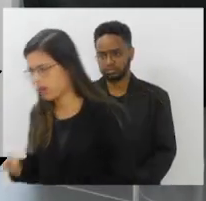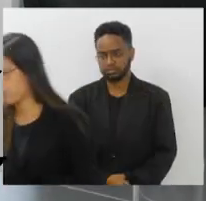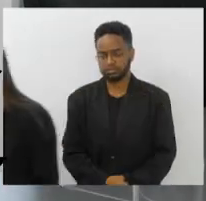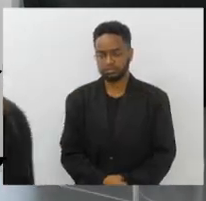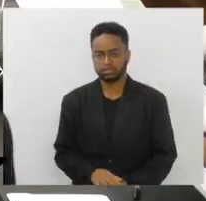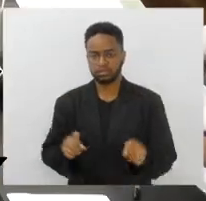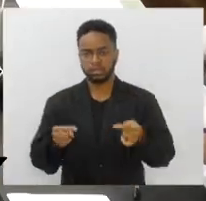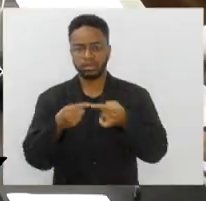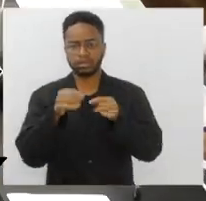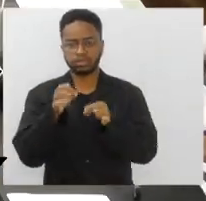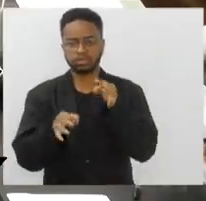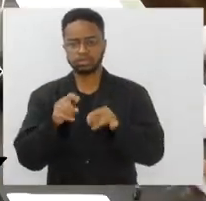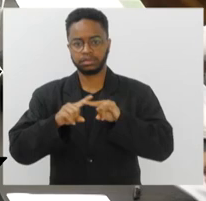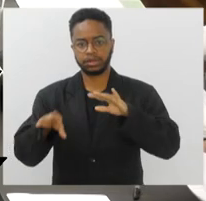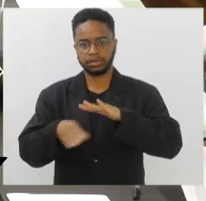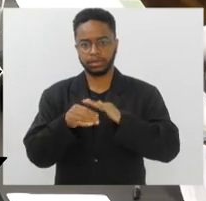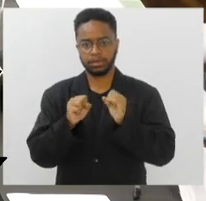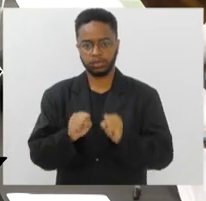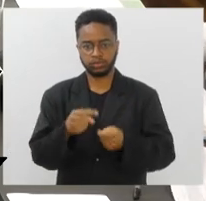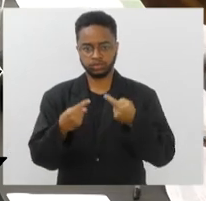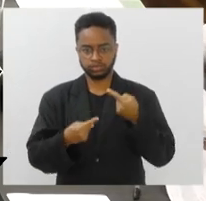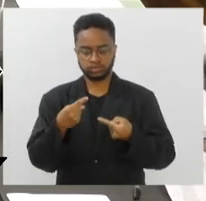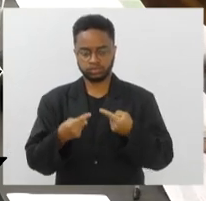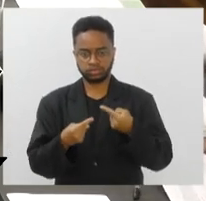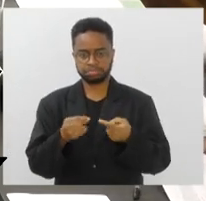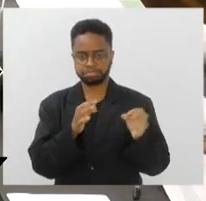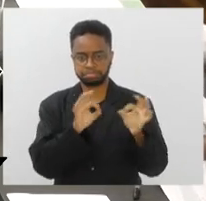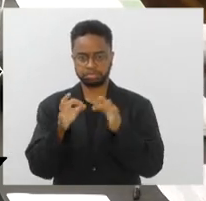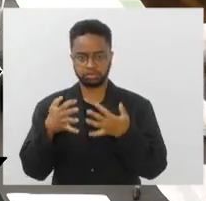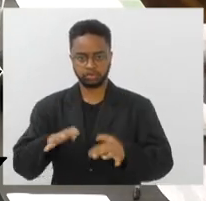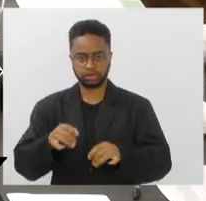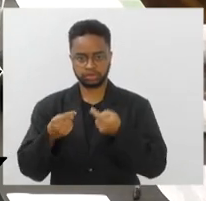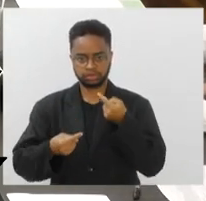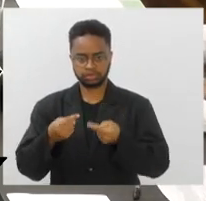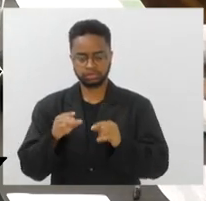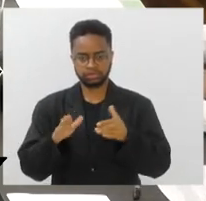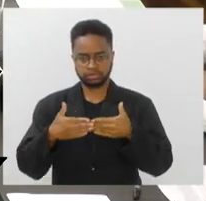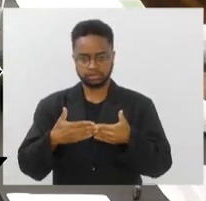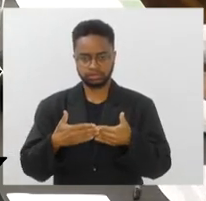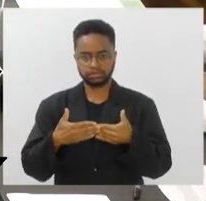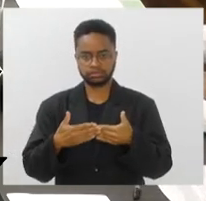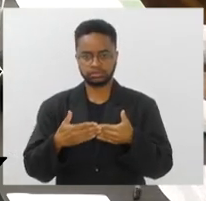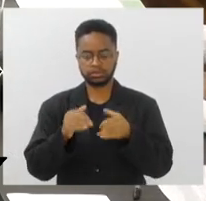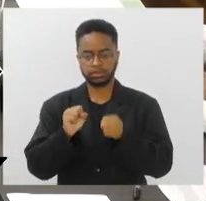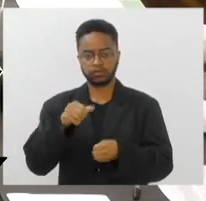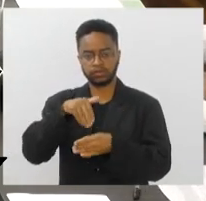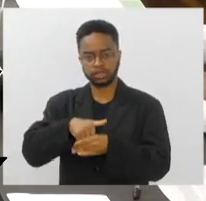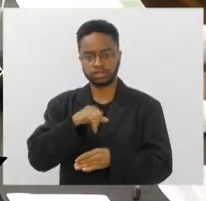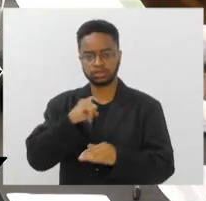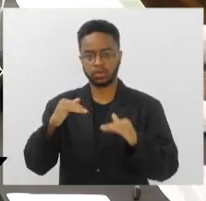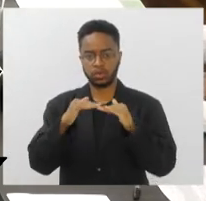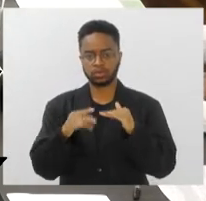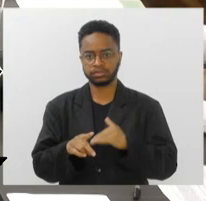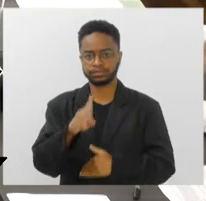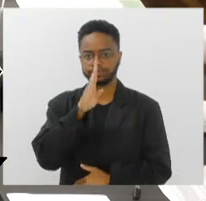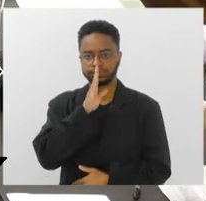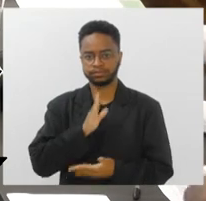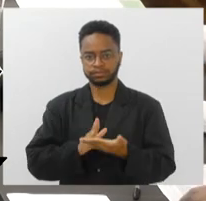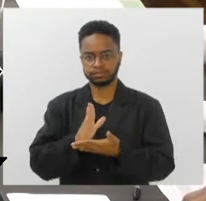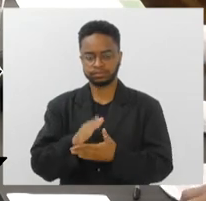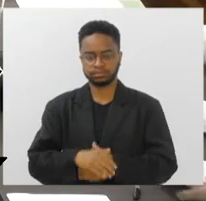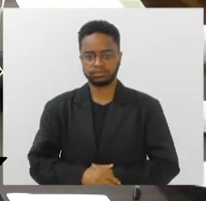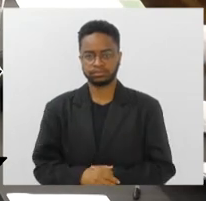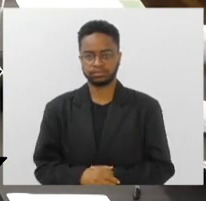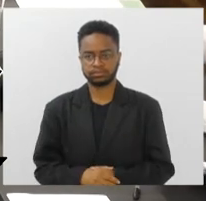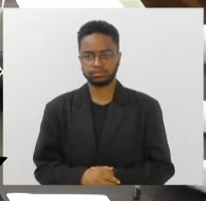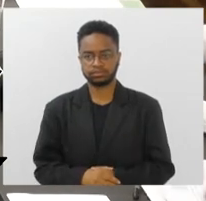emendas, presidente. Em discussão. Não havendo quem queira discutir, encerrada a discussão, em votação, os senhores que aprovam, permaneçam como estão,